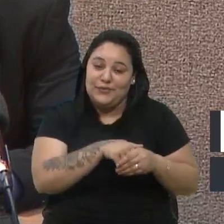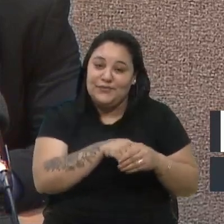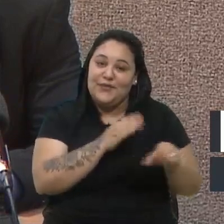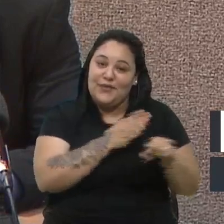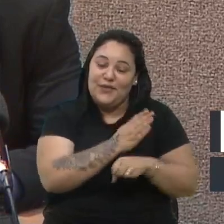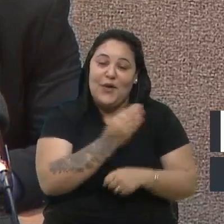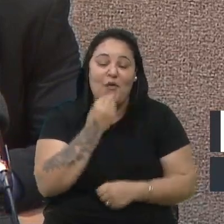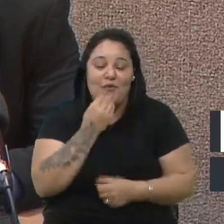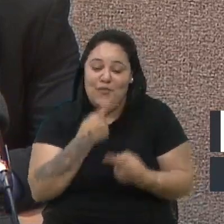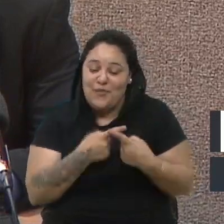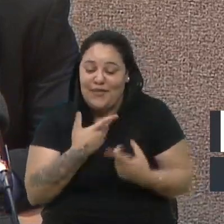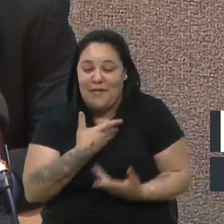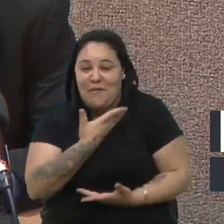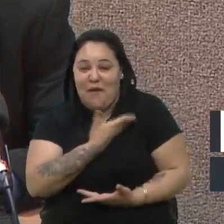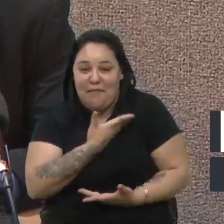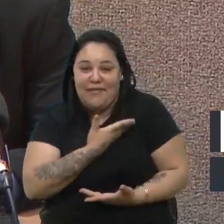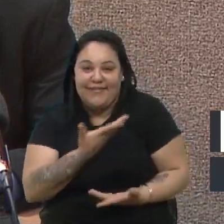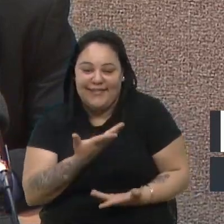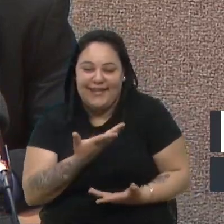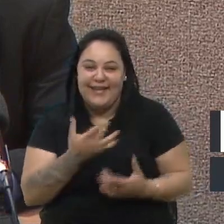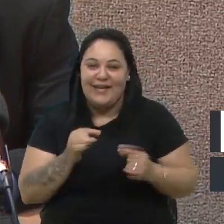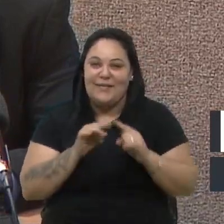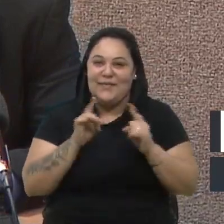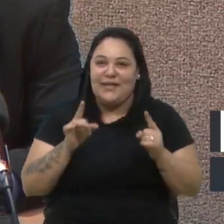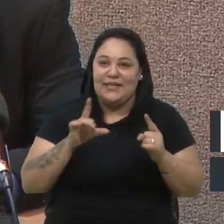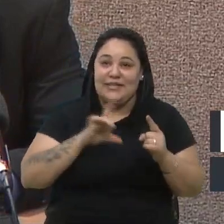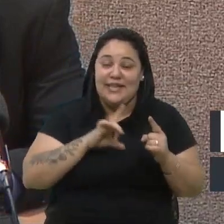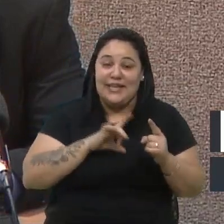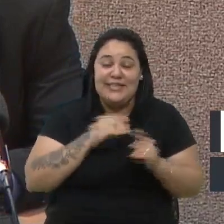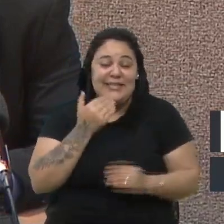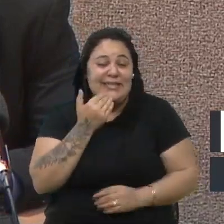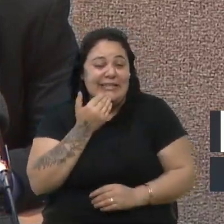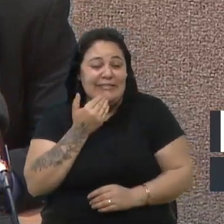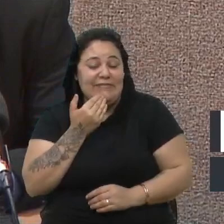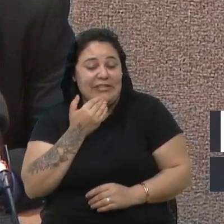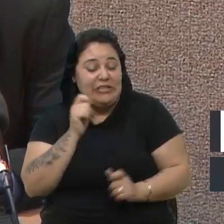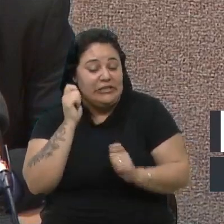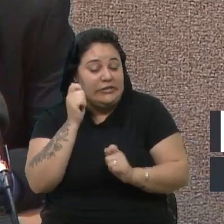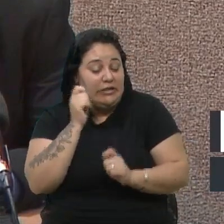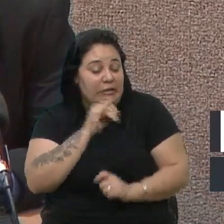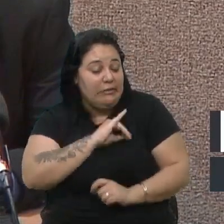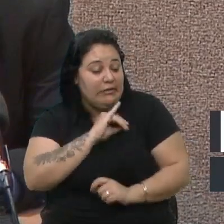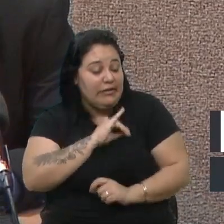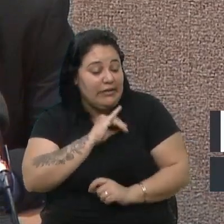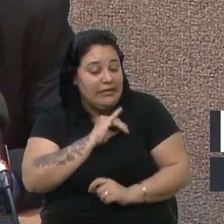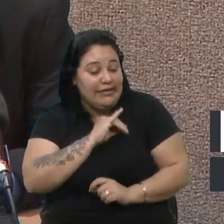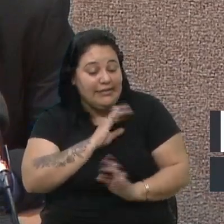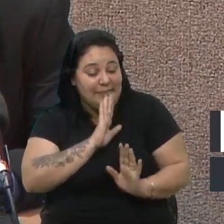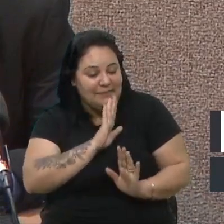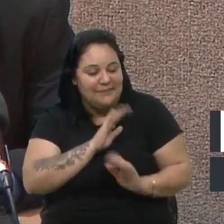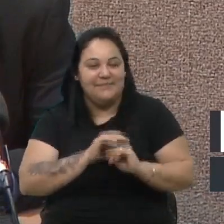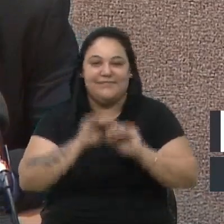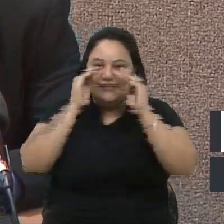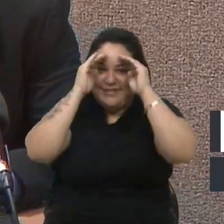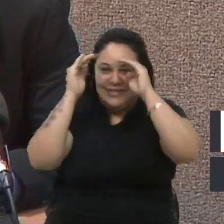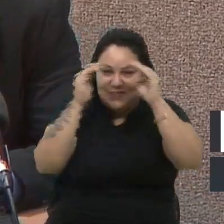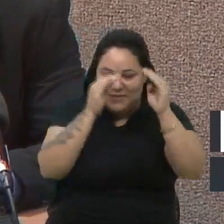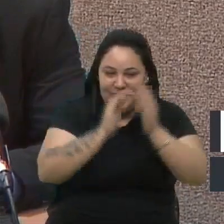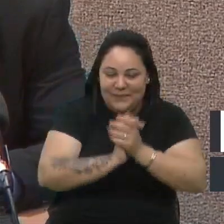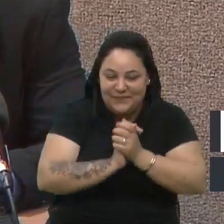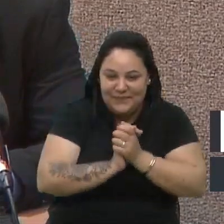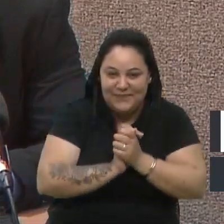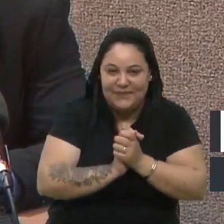porque é meu amigo, né? Mas tem esse porém, tá? Tem esse porém, assim, respeitosamente. Seu parte, vereador